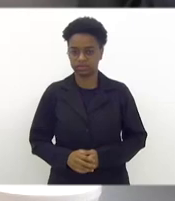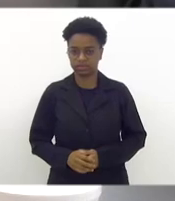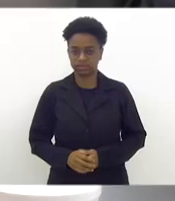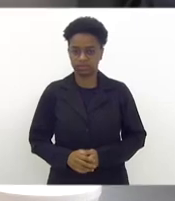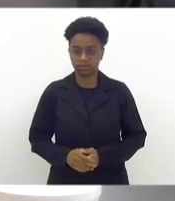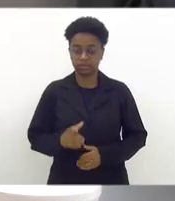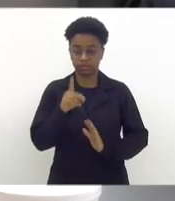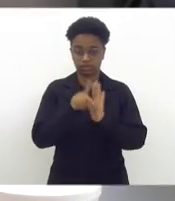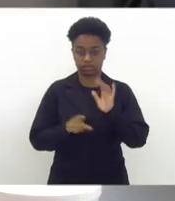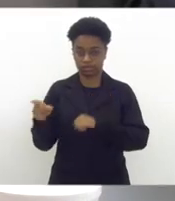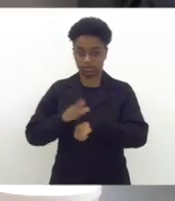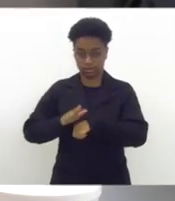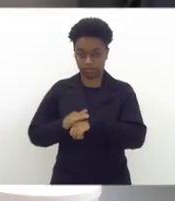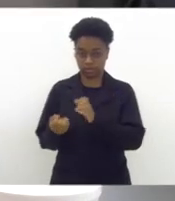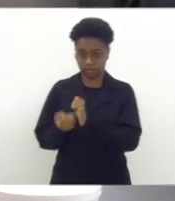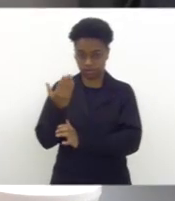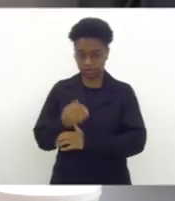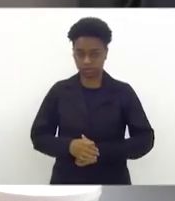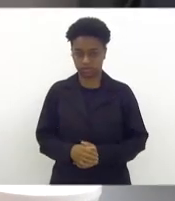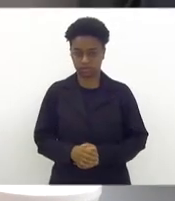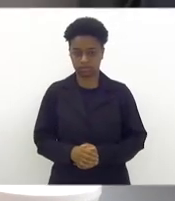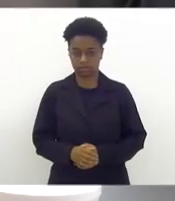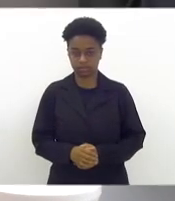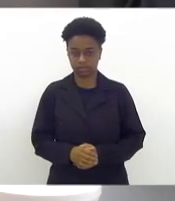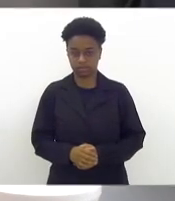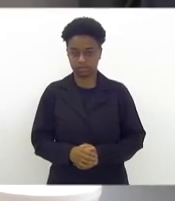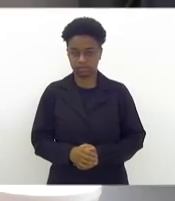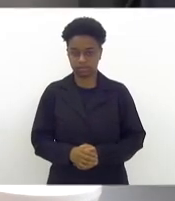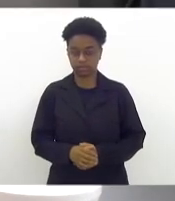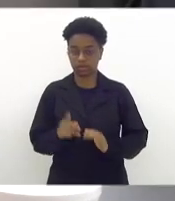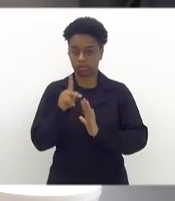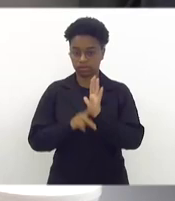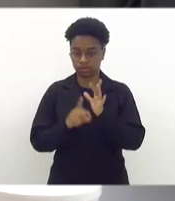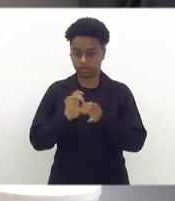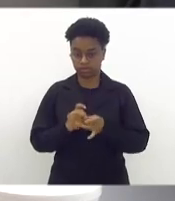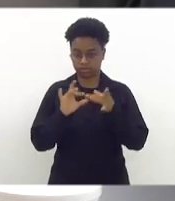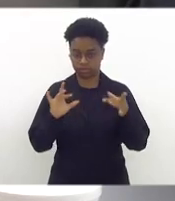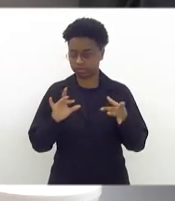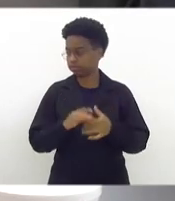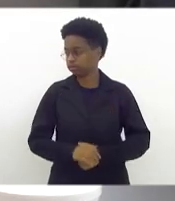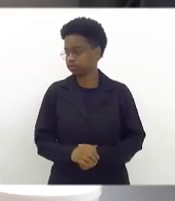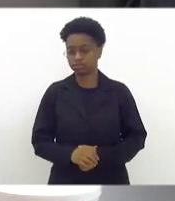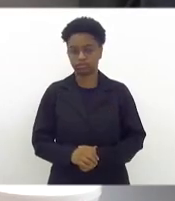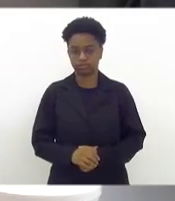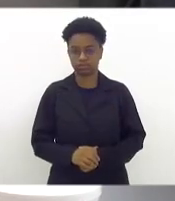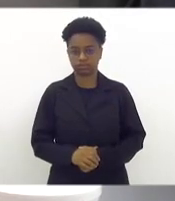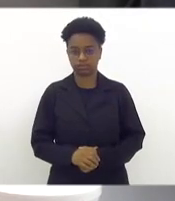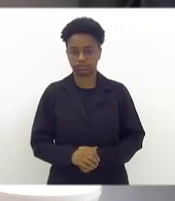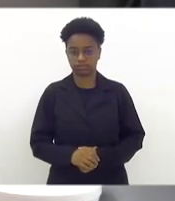de autoria de Vossa Excelência, um projeto autorizativo.